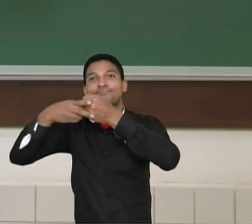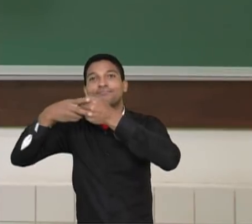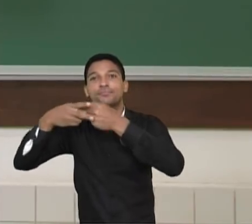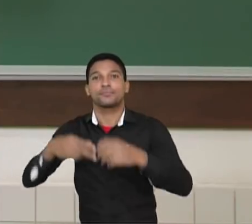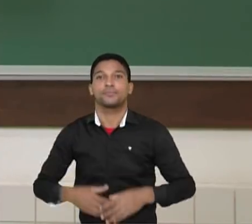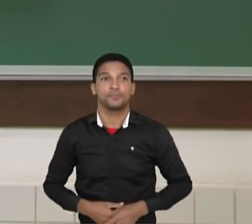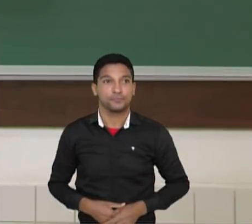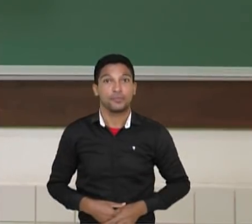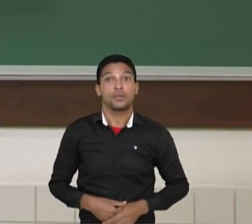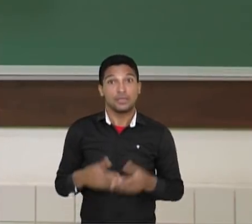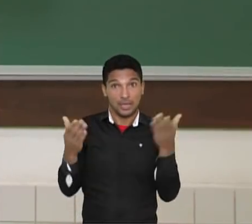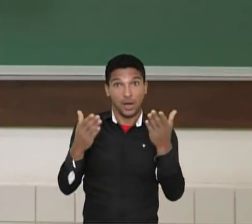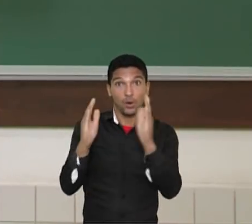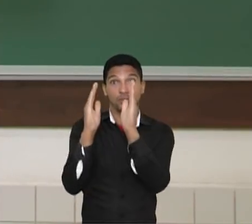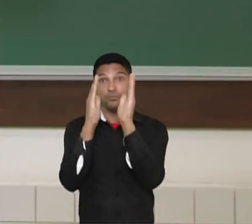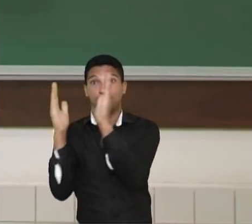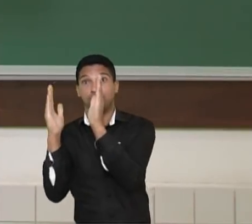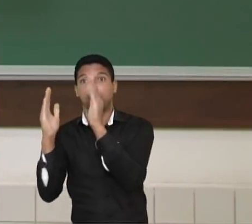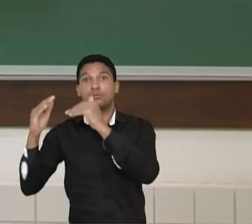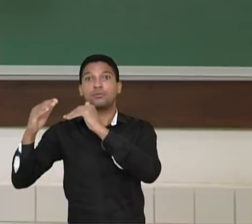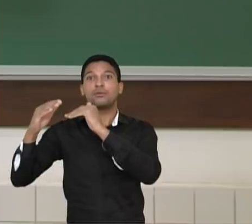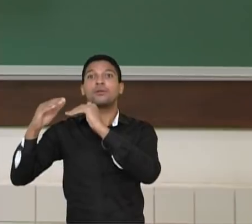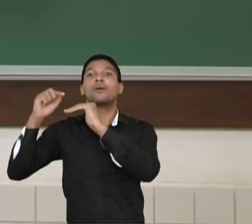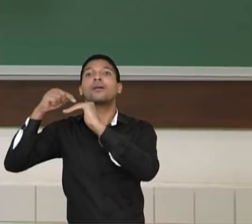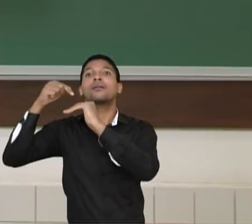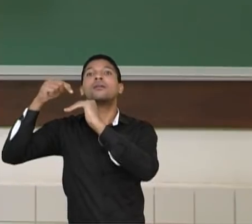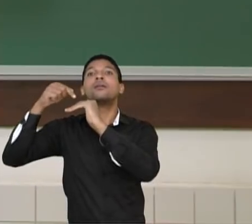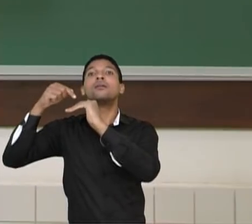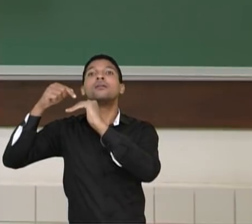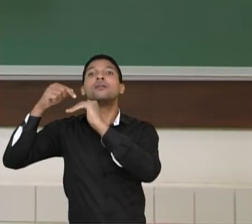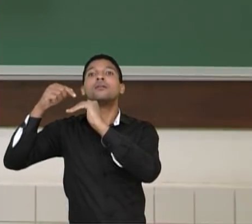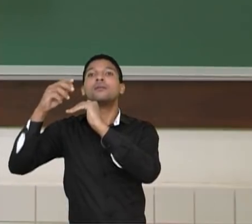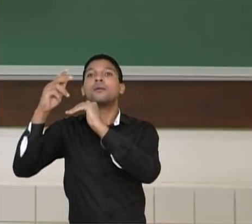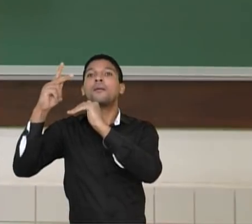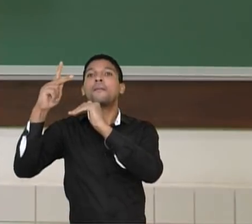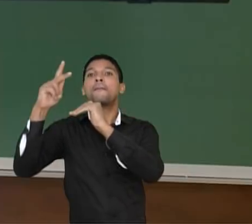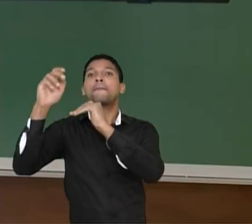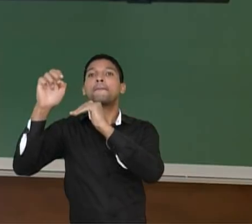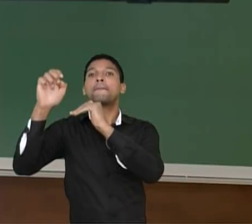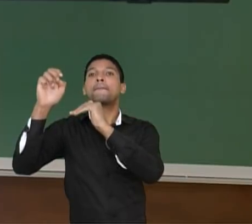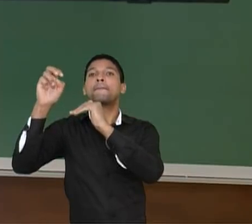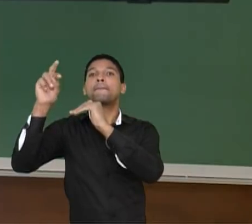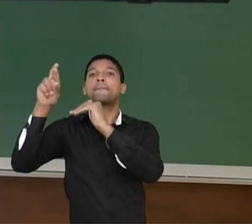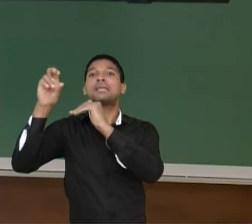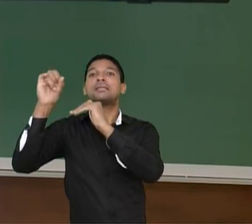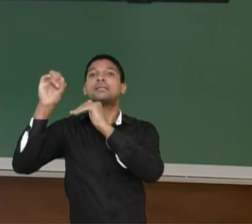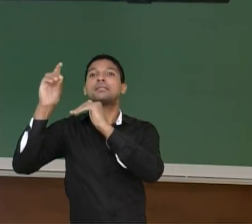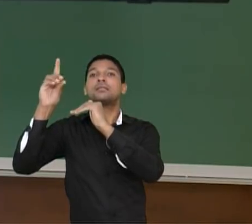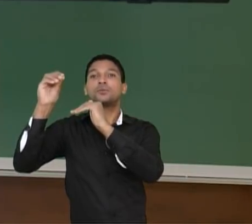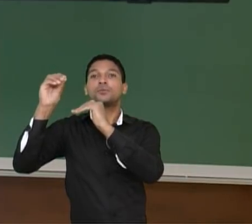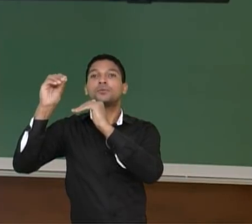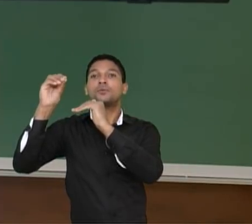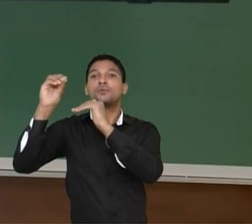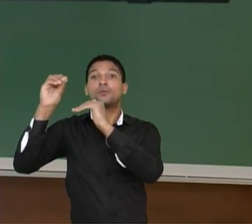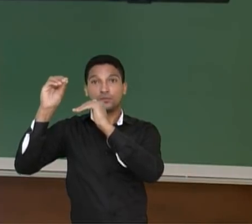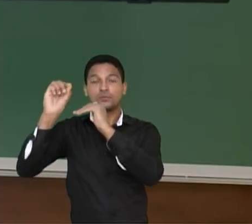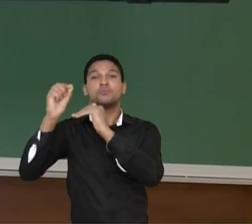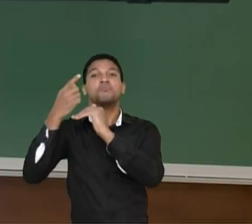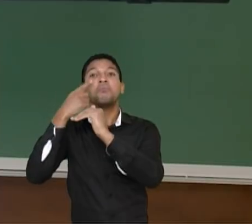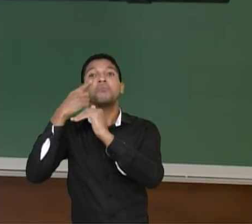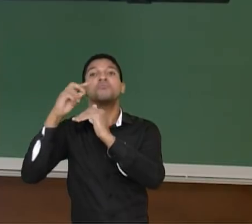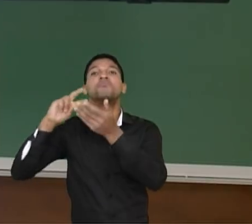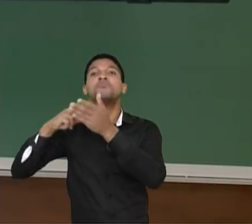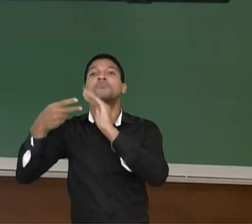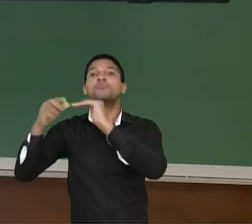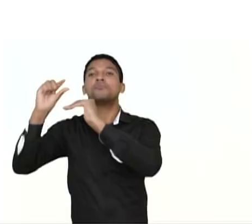esse conceito? Período, tá? Então, visualiza aqui comigo qual é o conceito de período.